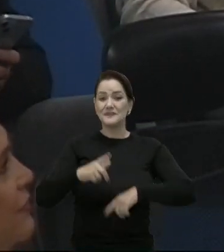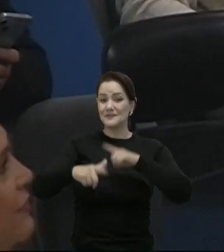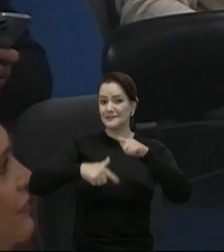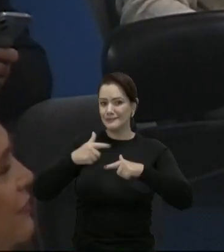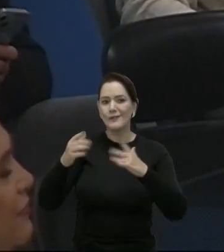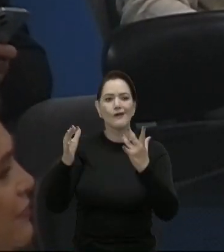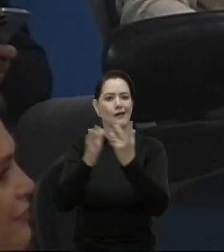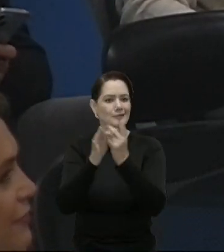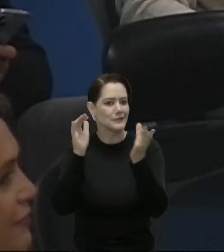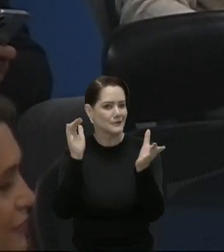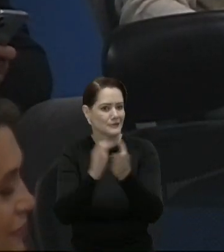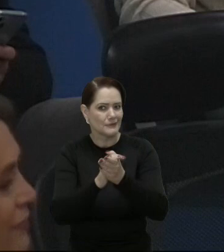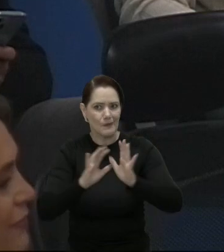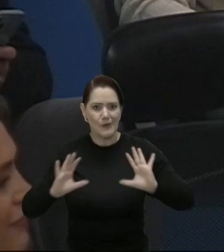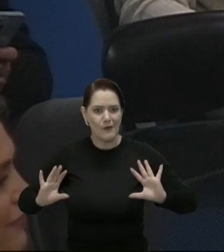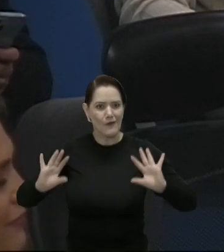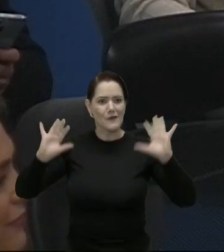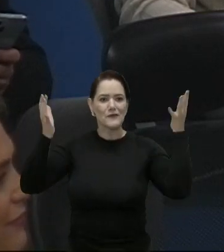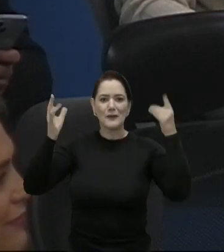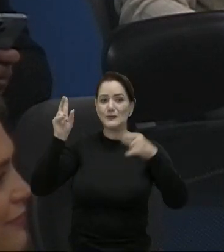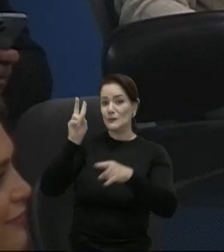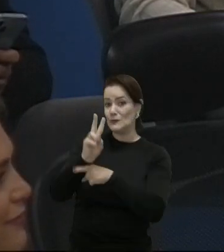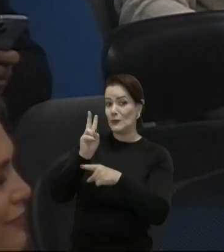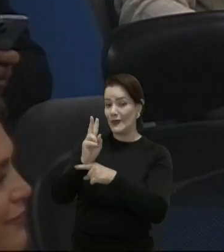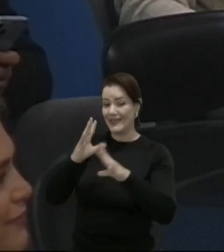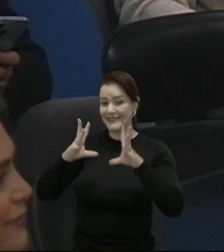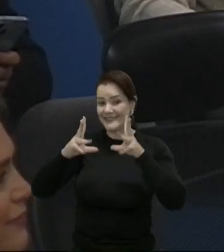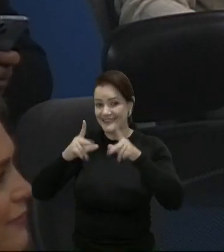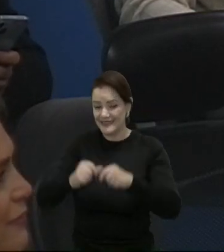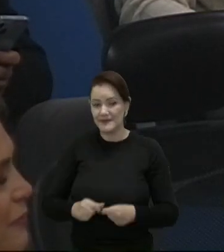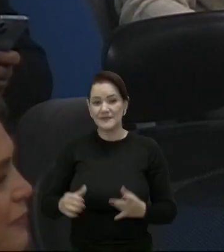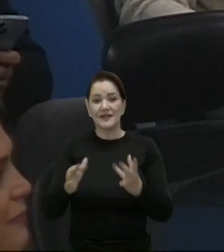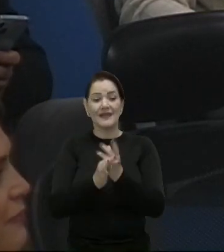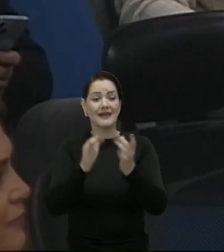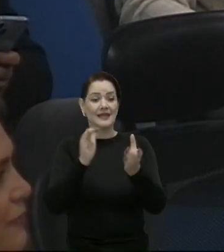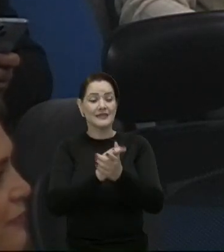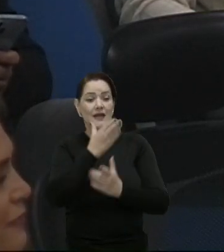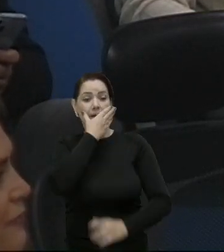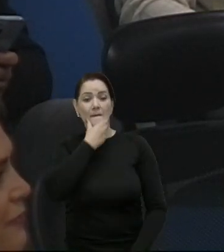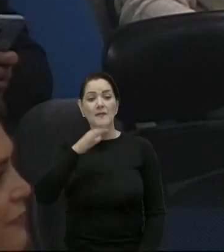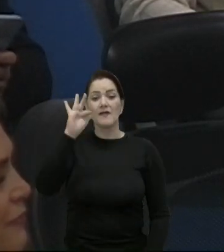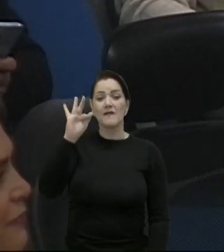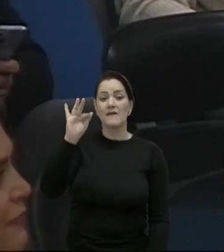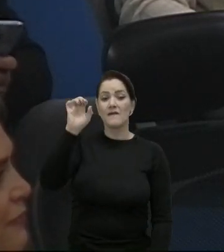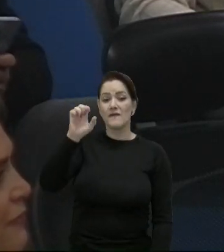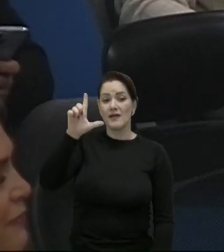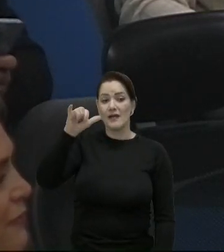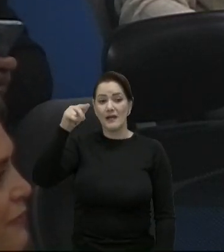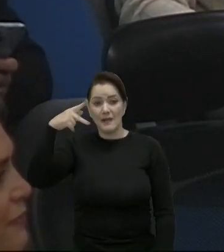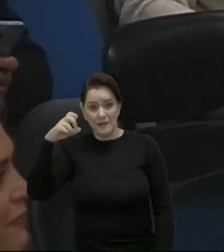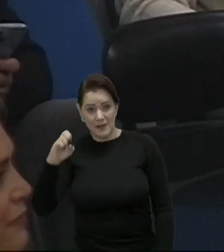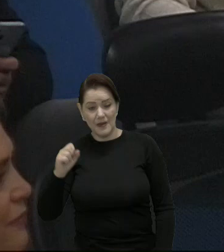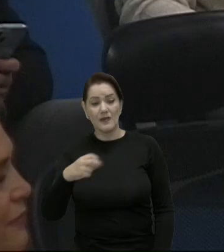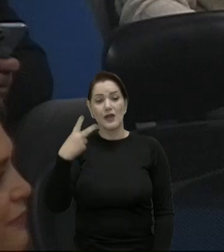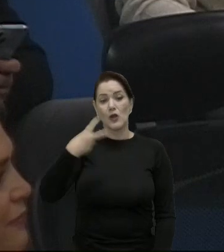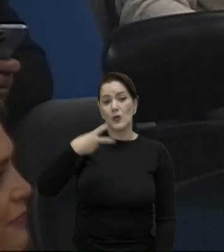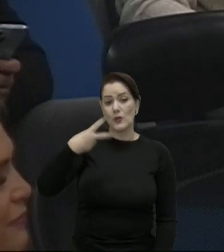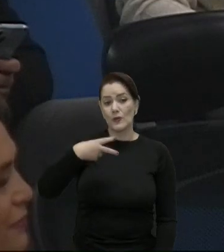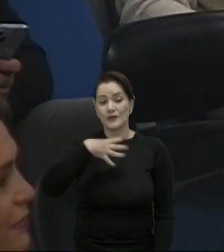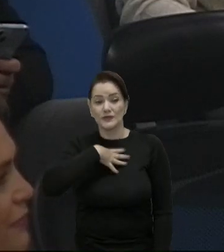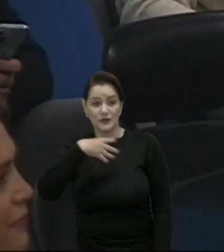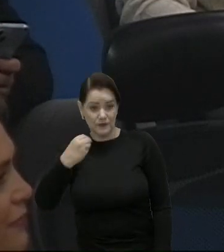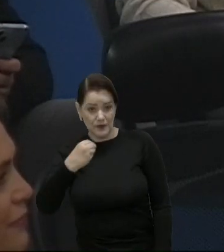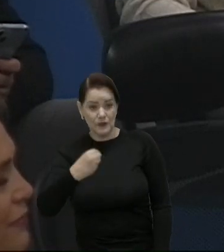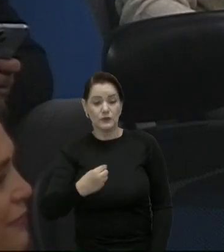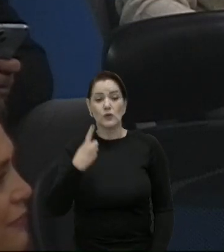andamento de uma cerimônia de casamento e outros mais. Casada com Felipe, junto eles têm dois filhos, Laura e